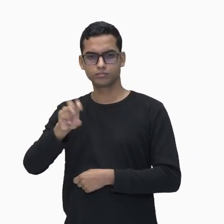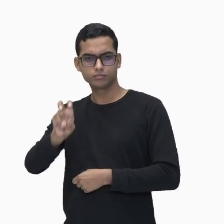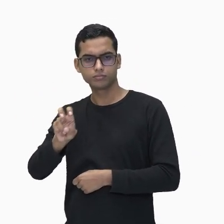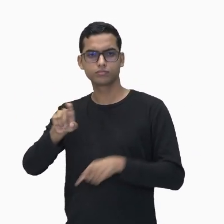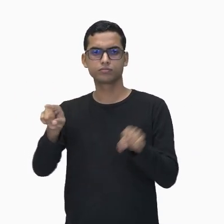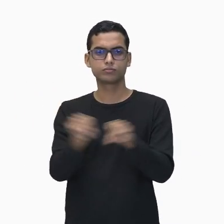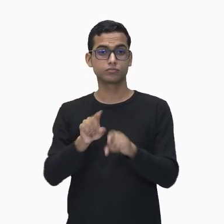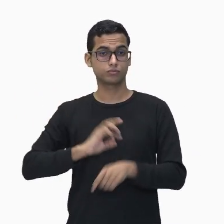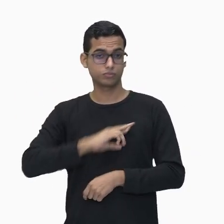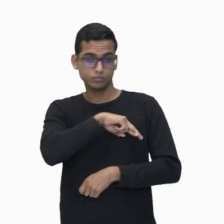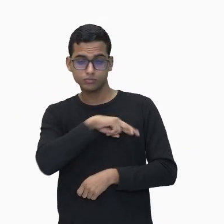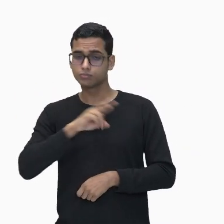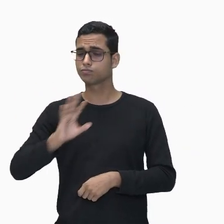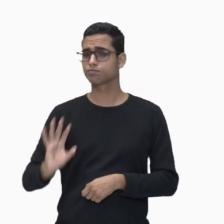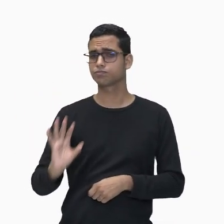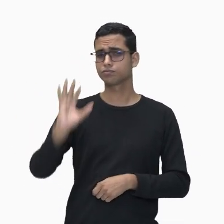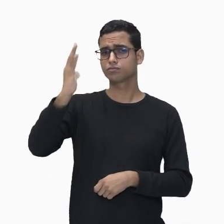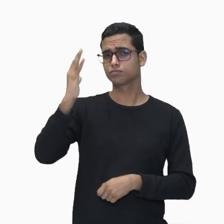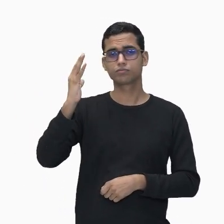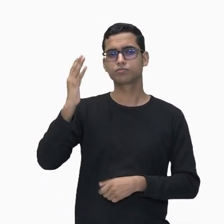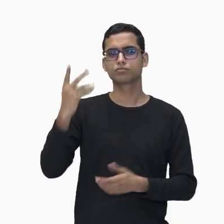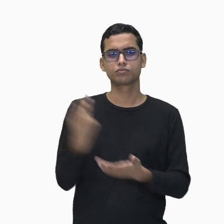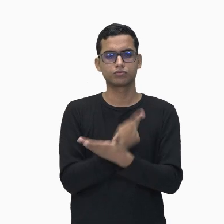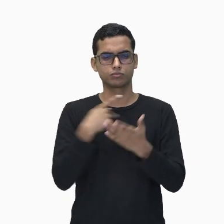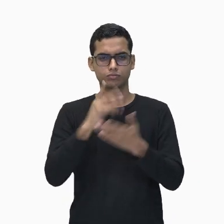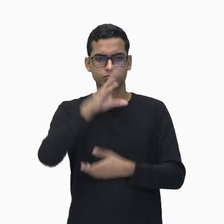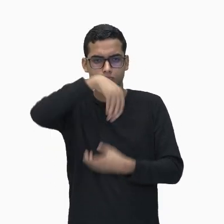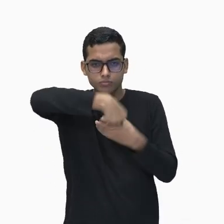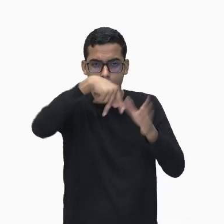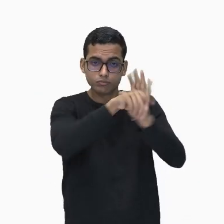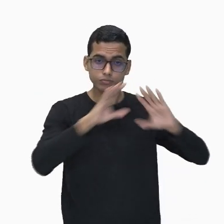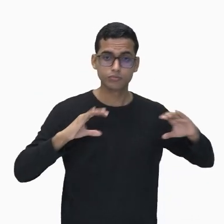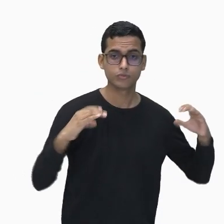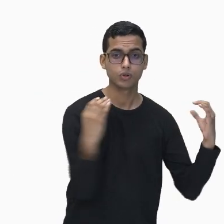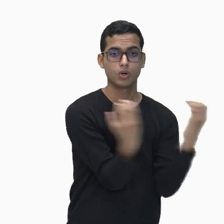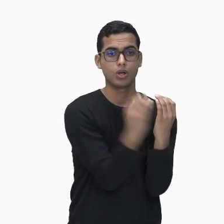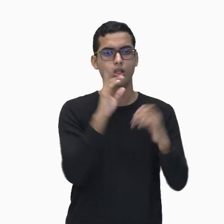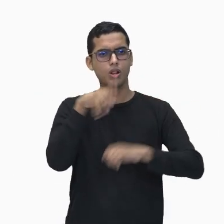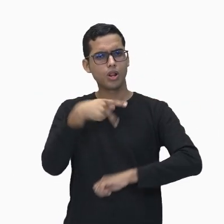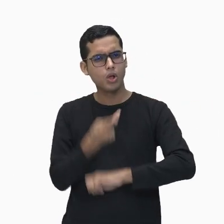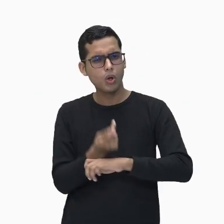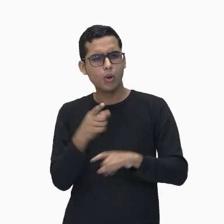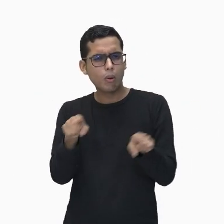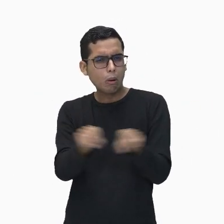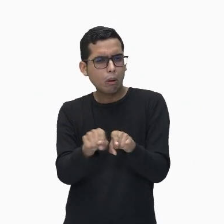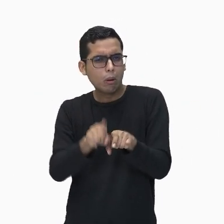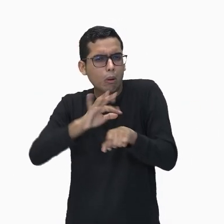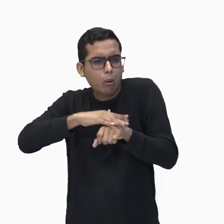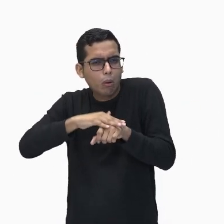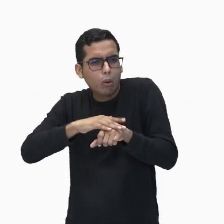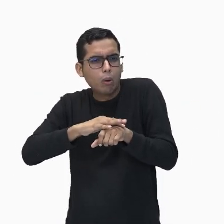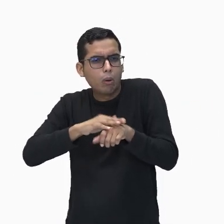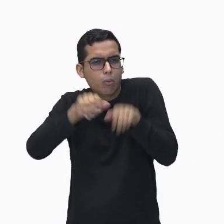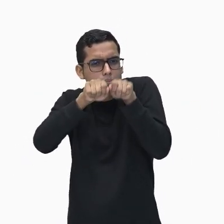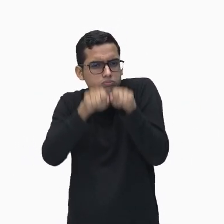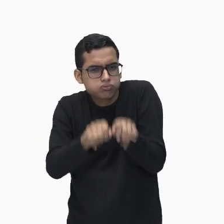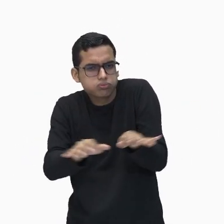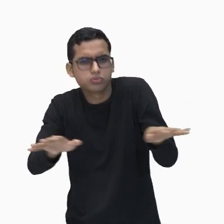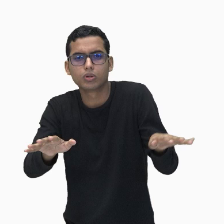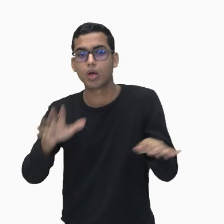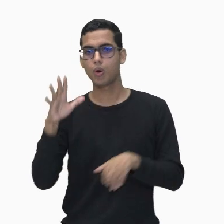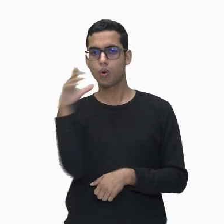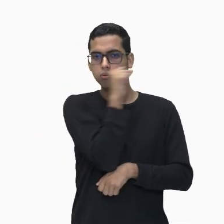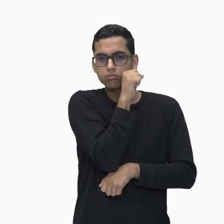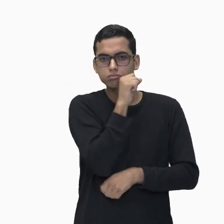situação ocorrida em uma comunidade após o aparecimento de uma infecção com